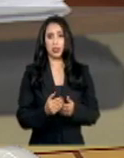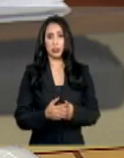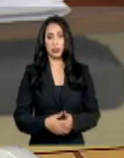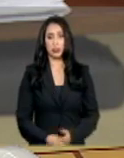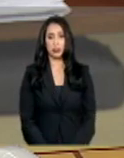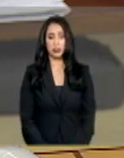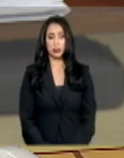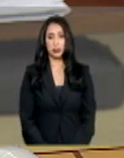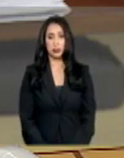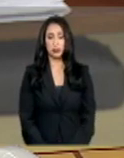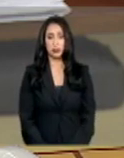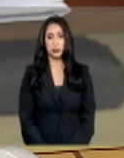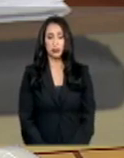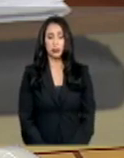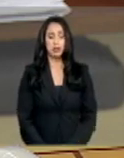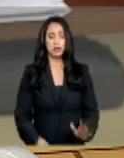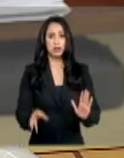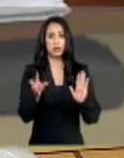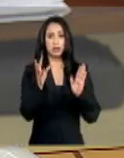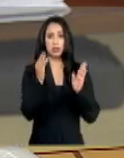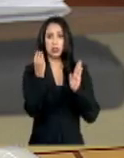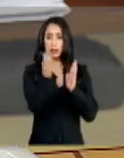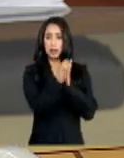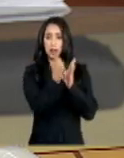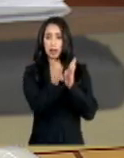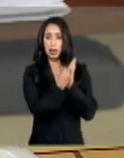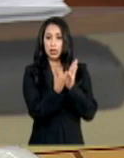de contas bancárias